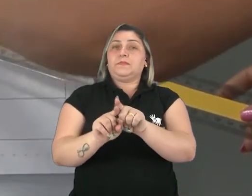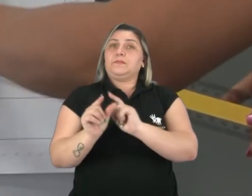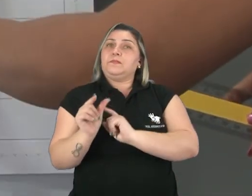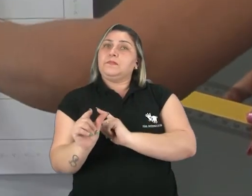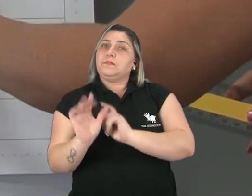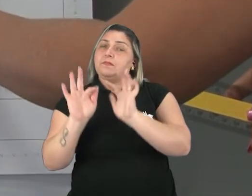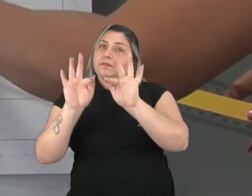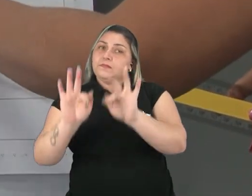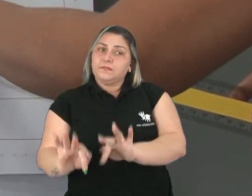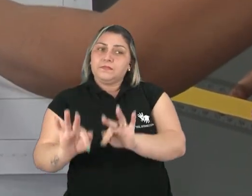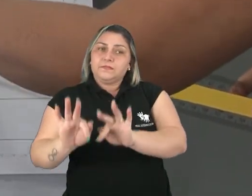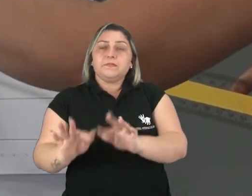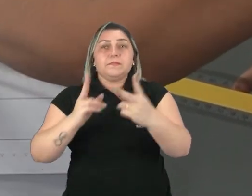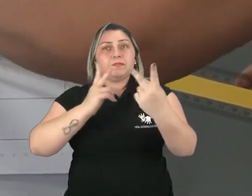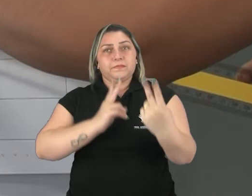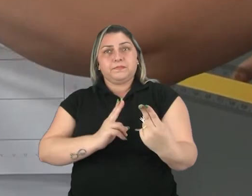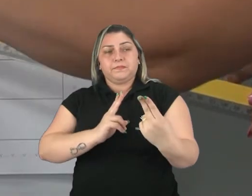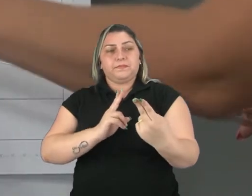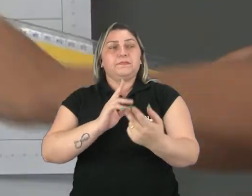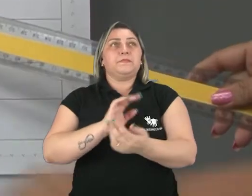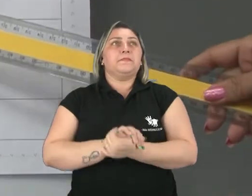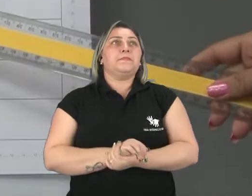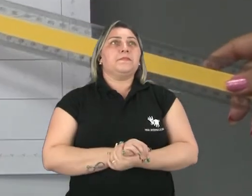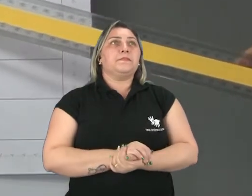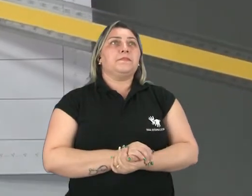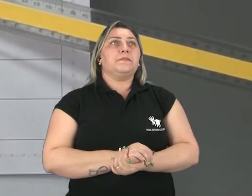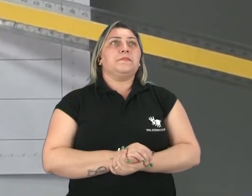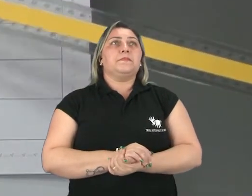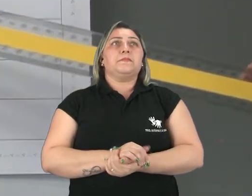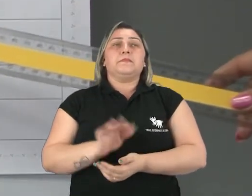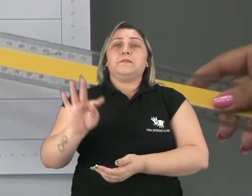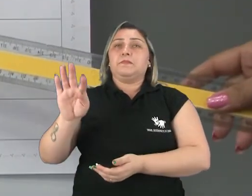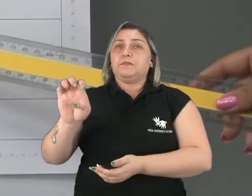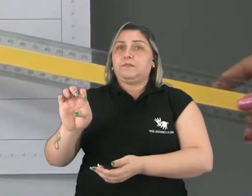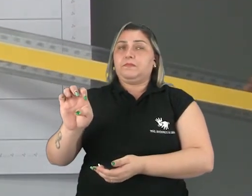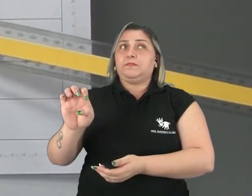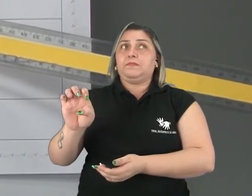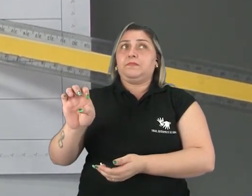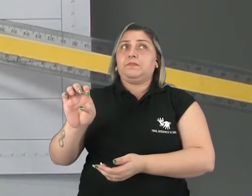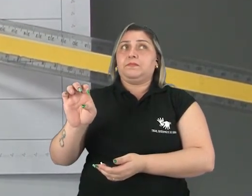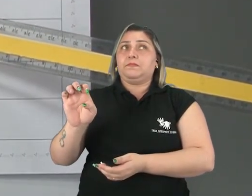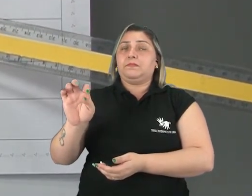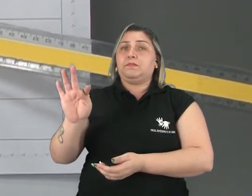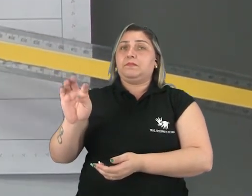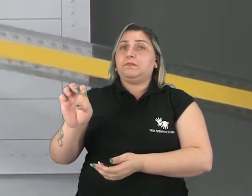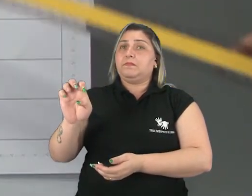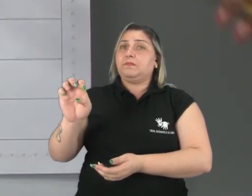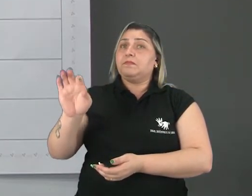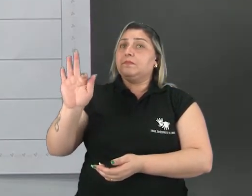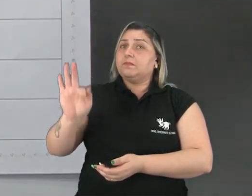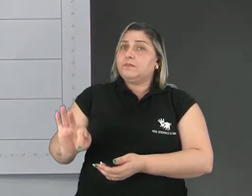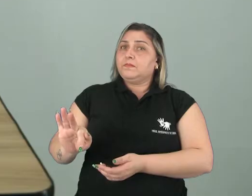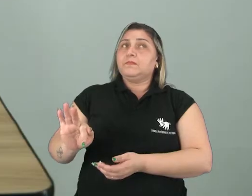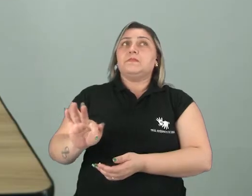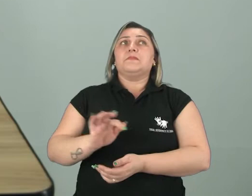finais iguais a o tomate abacate